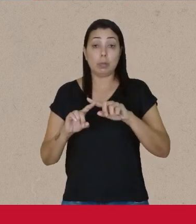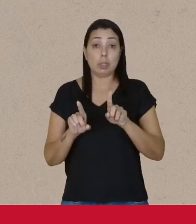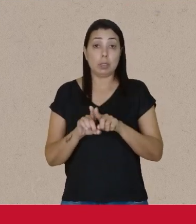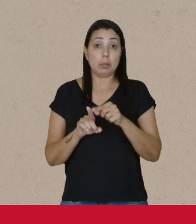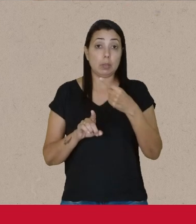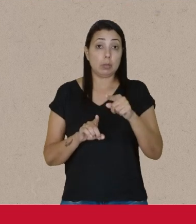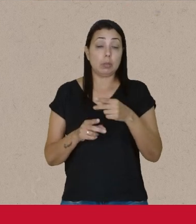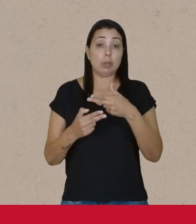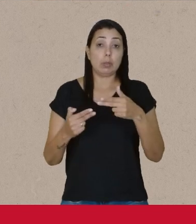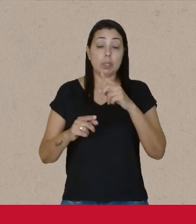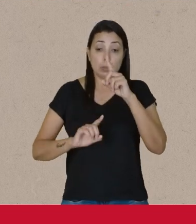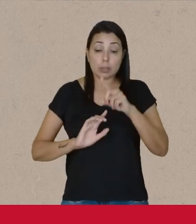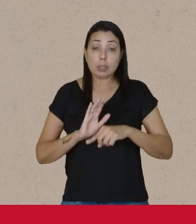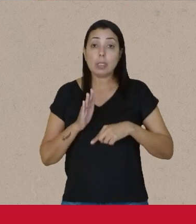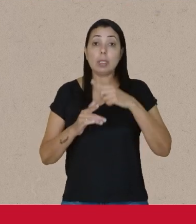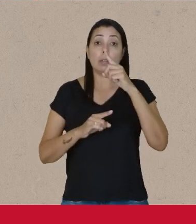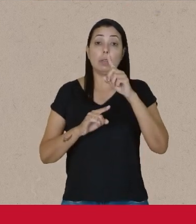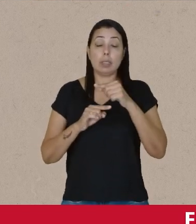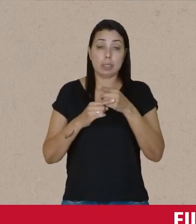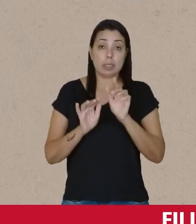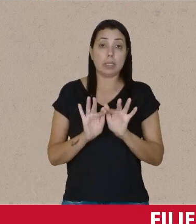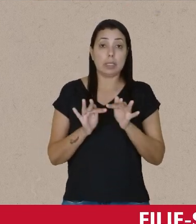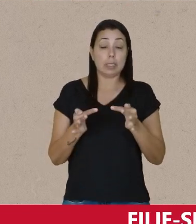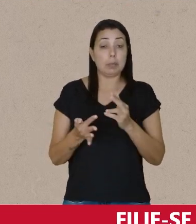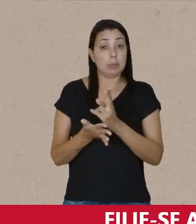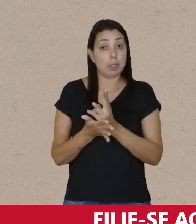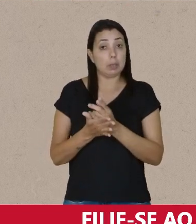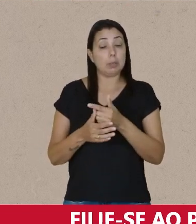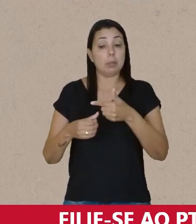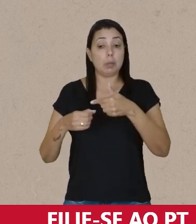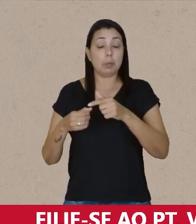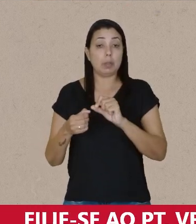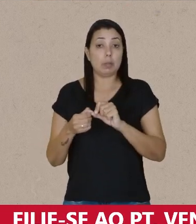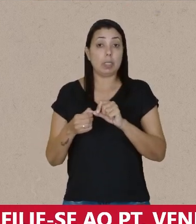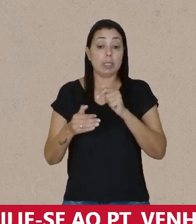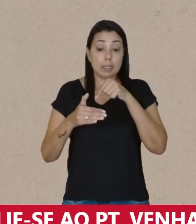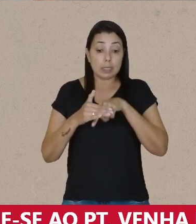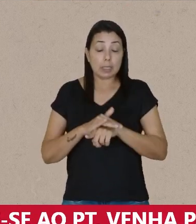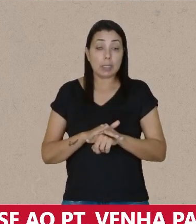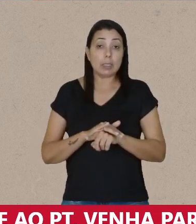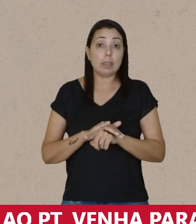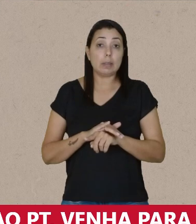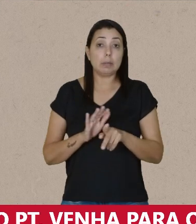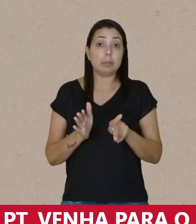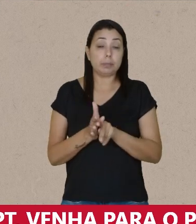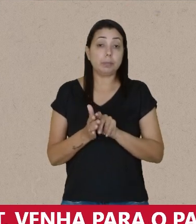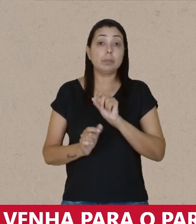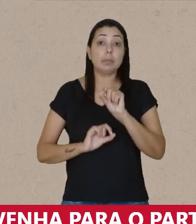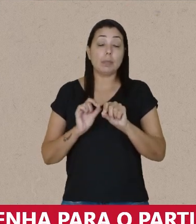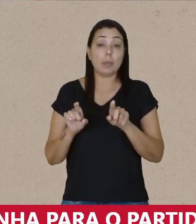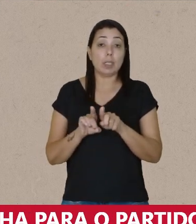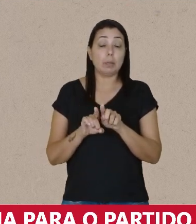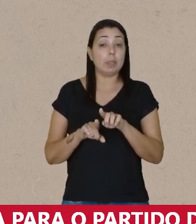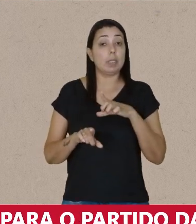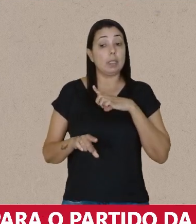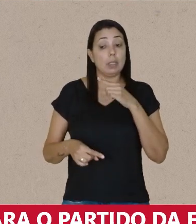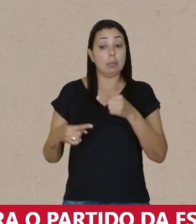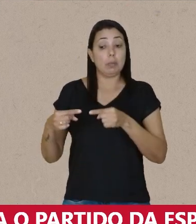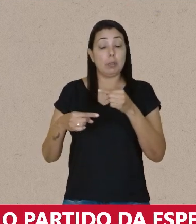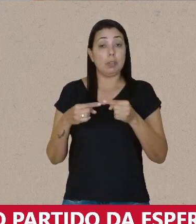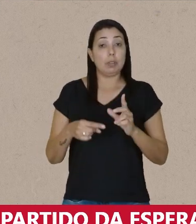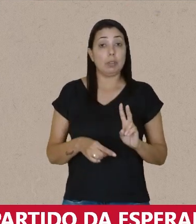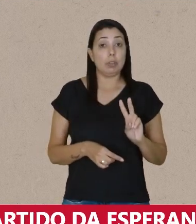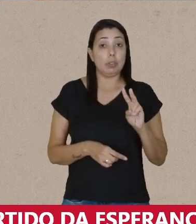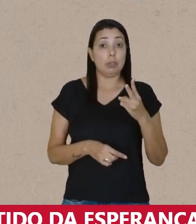seu patamar elevadíssimo, por uma razão muito simples. Embora a Petrobras produza internamente o combustível, ela tem uma política de